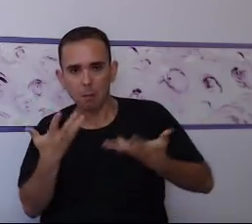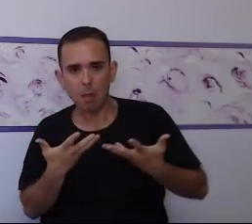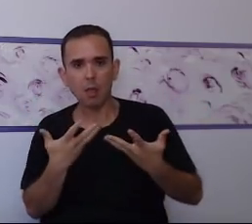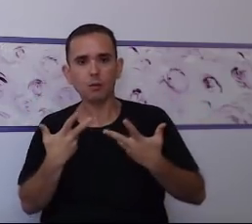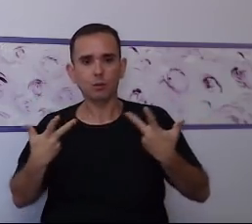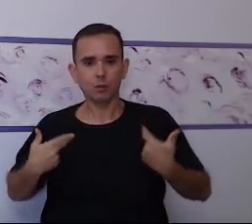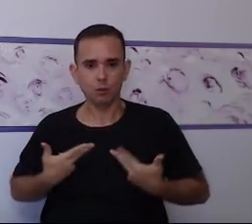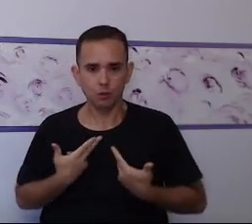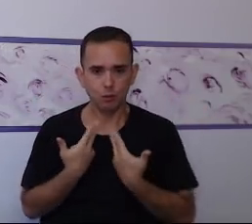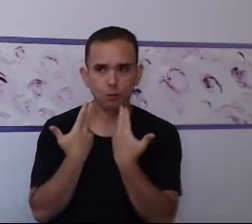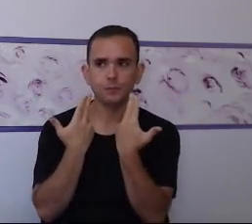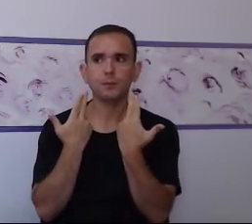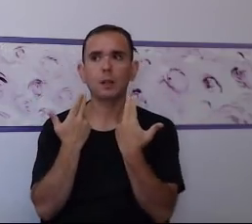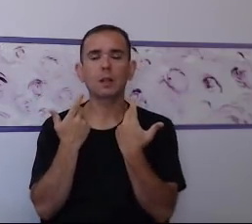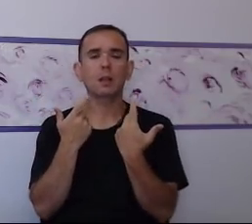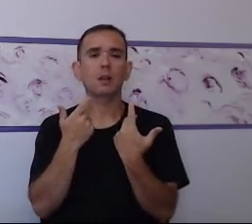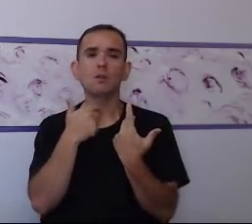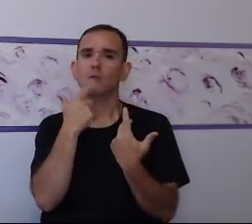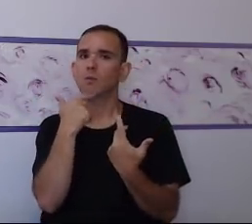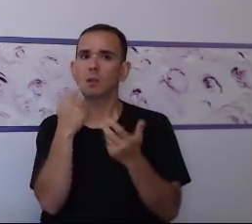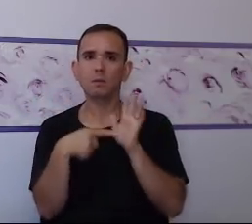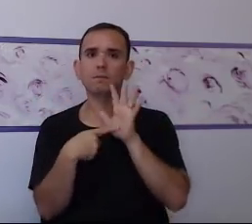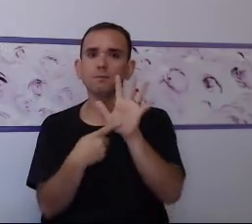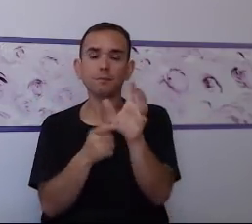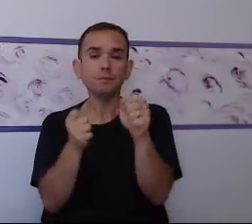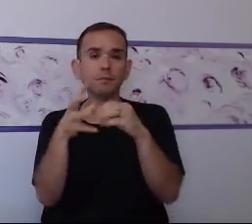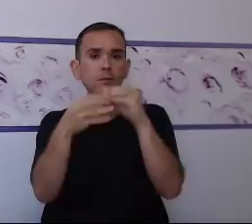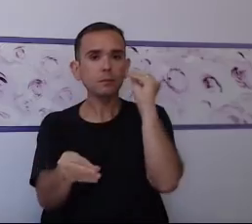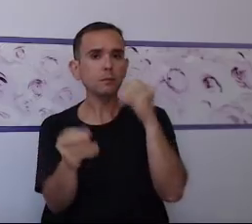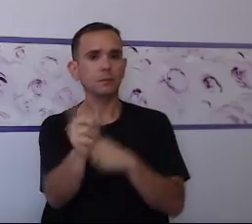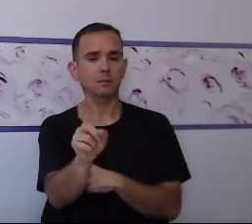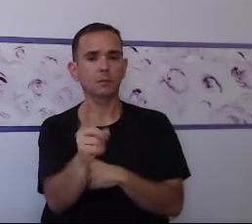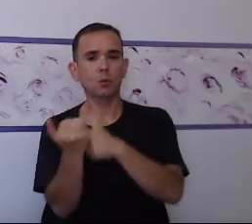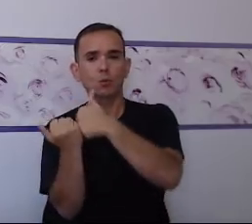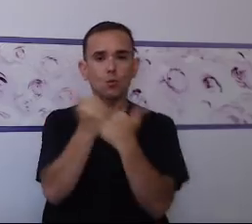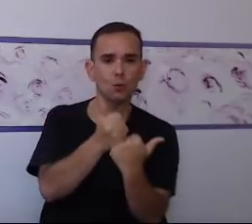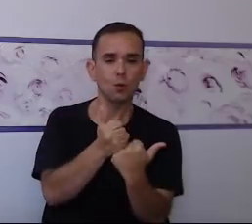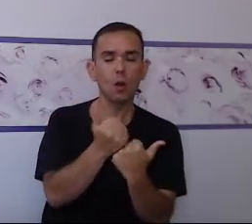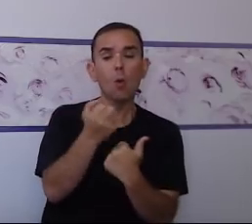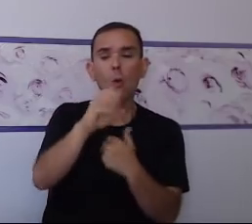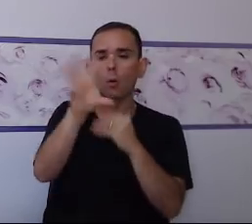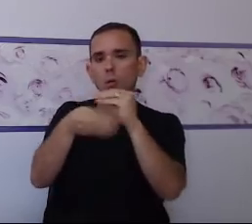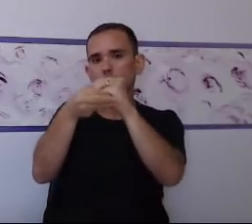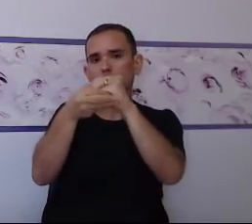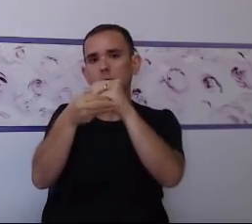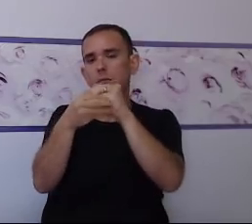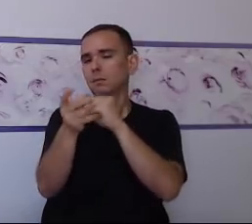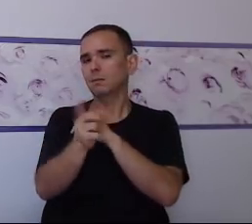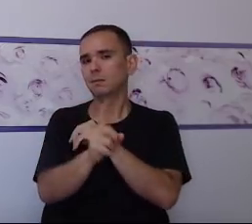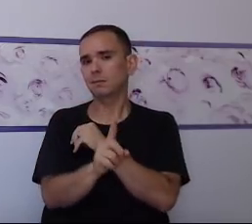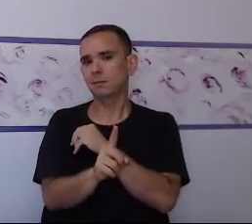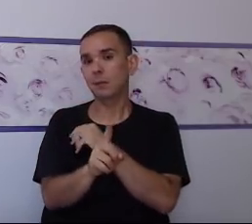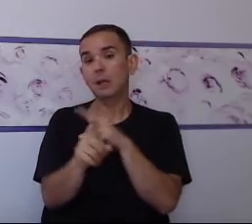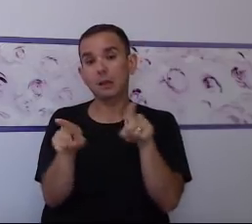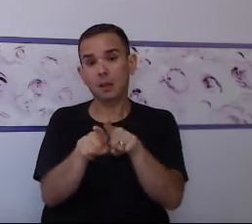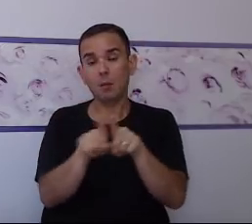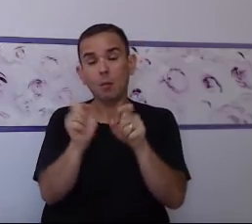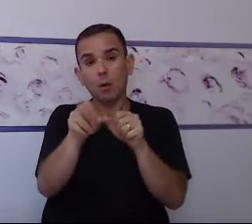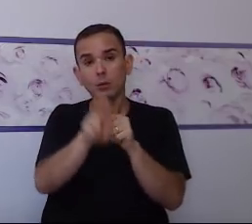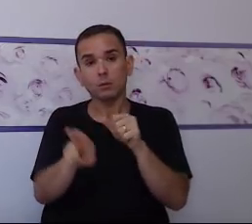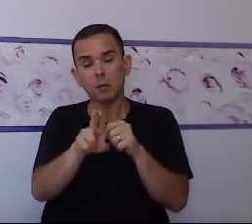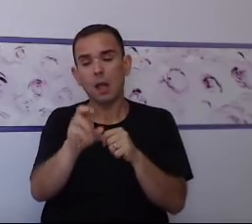com cirurgia, ele não apresenta a possibilidade de cura, substituição ou suplência. Mesmo que a gente utilize